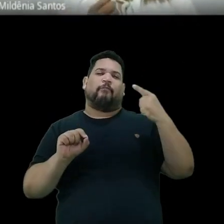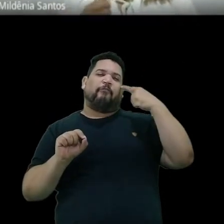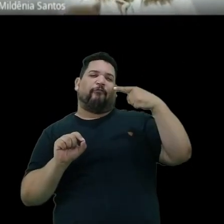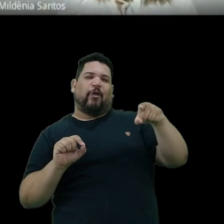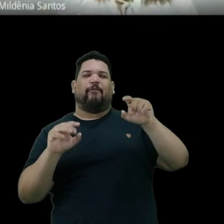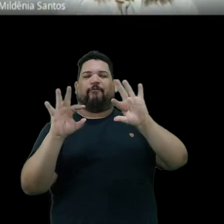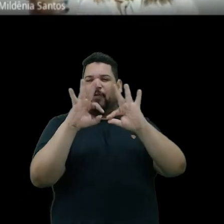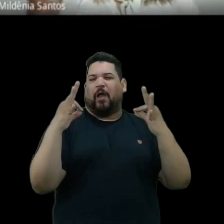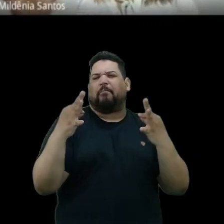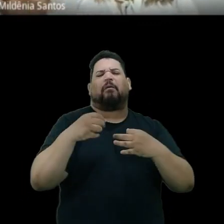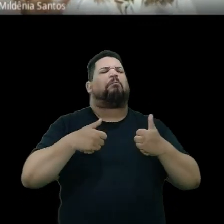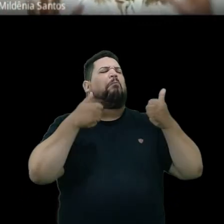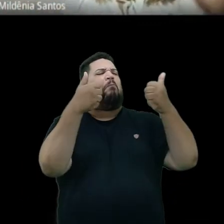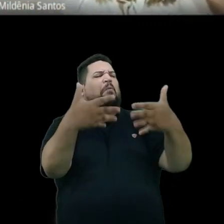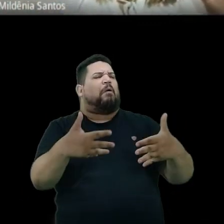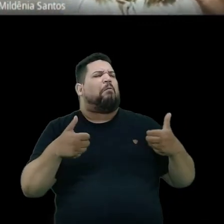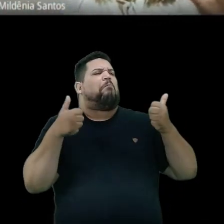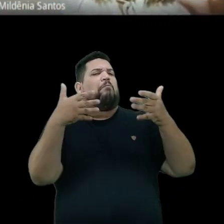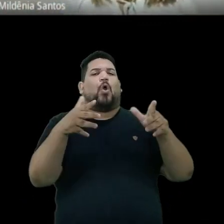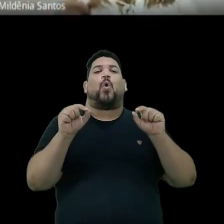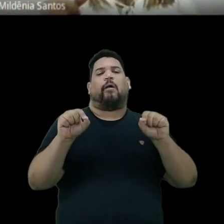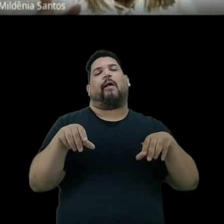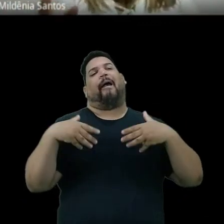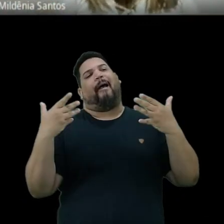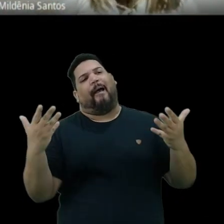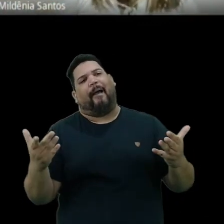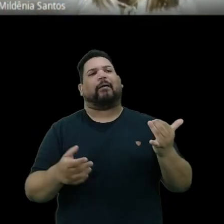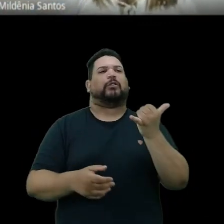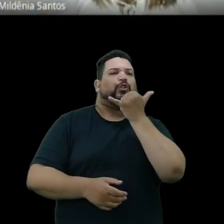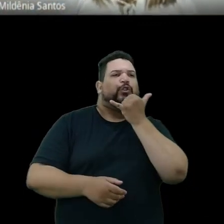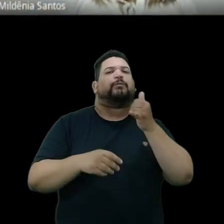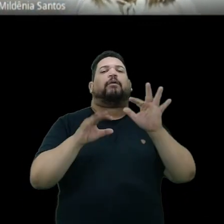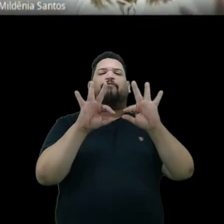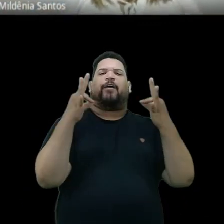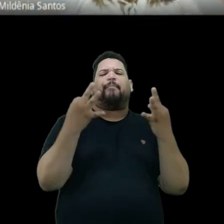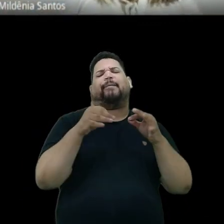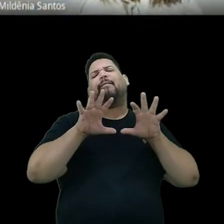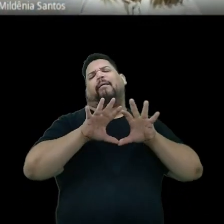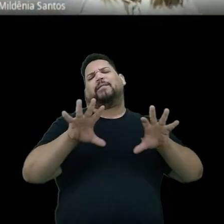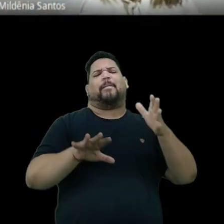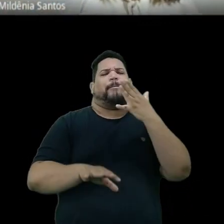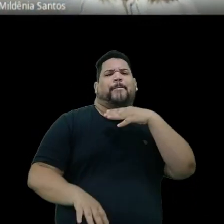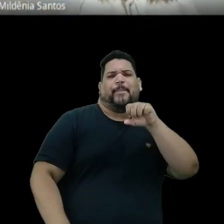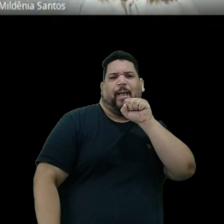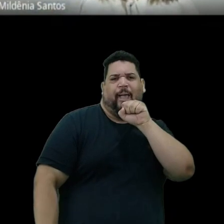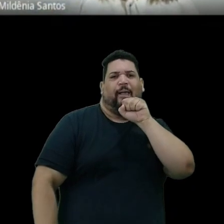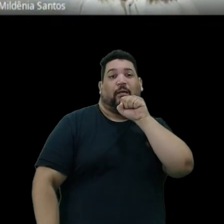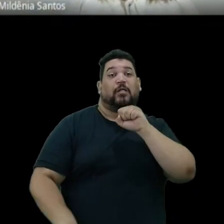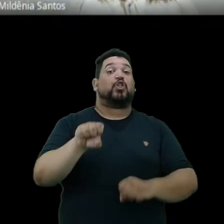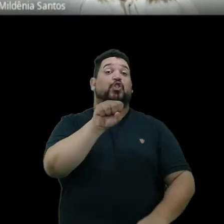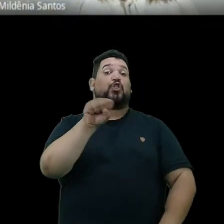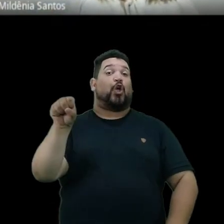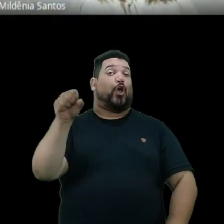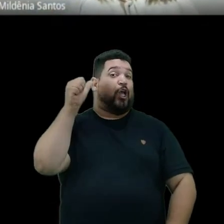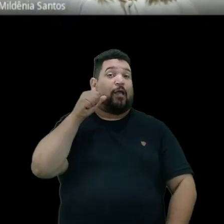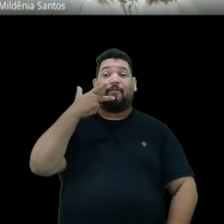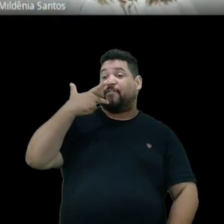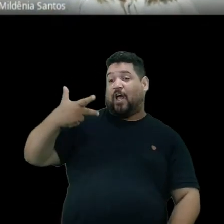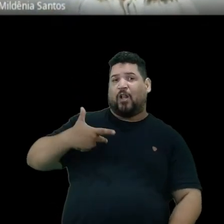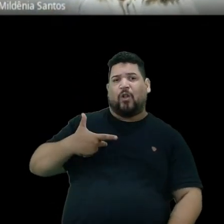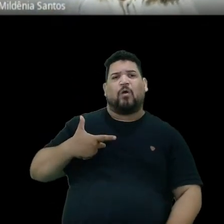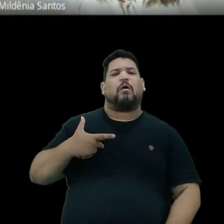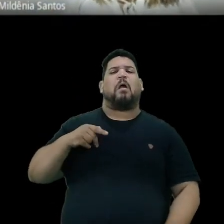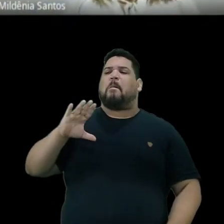relatando que, na família, o pai era assim, minha sogra disse que o pai dele só falou com